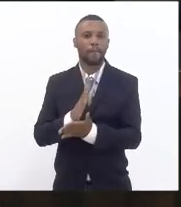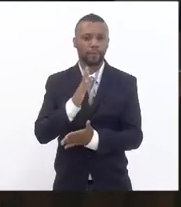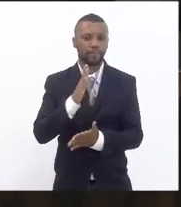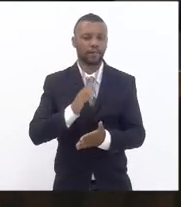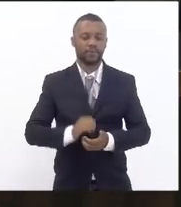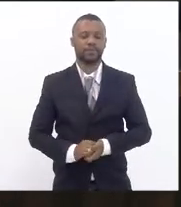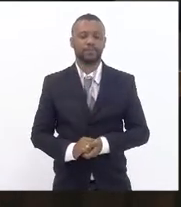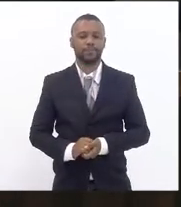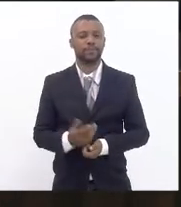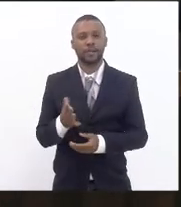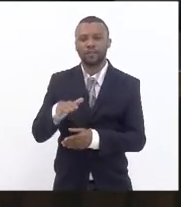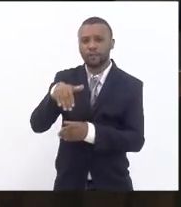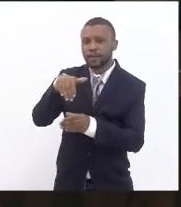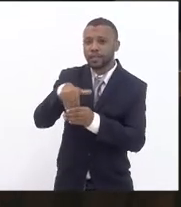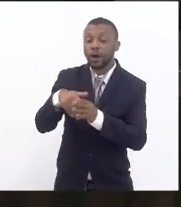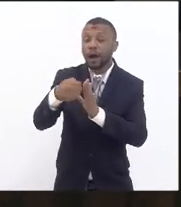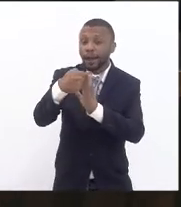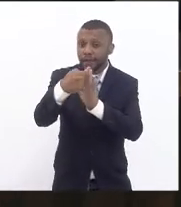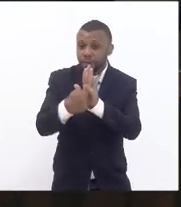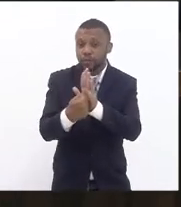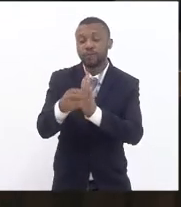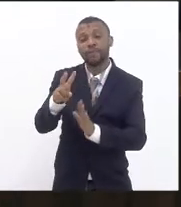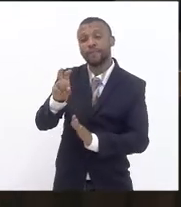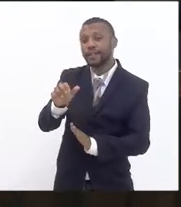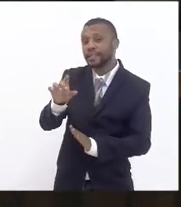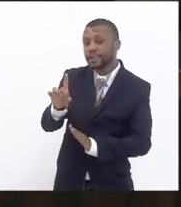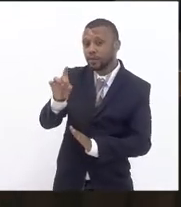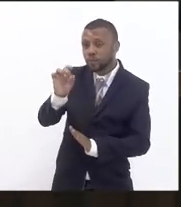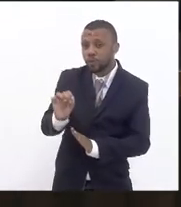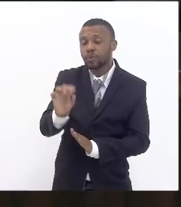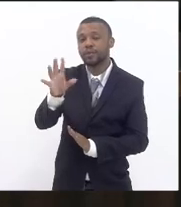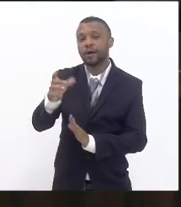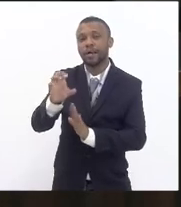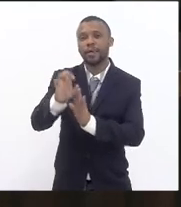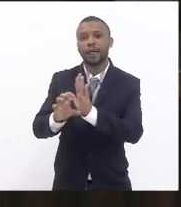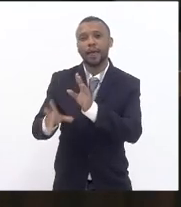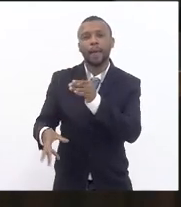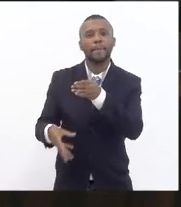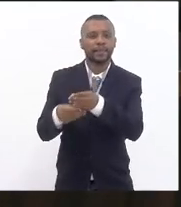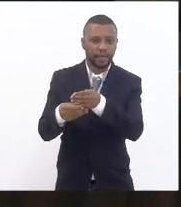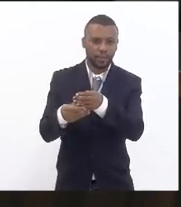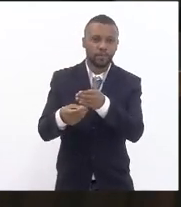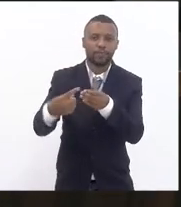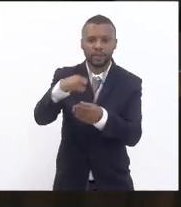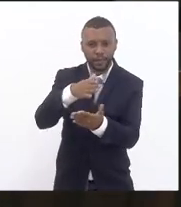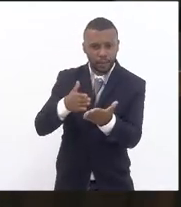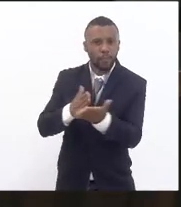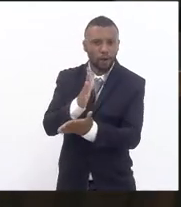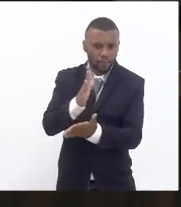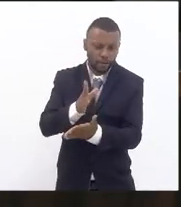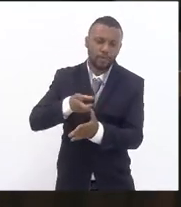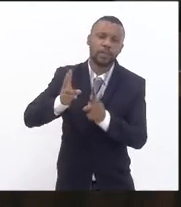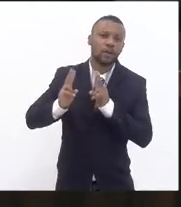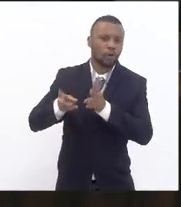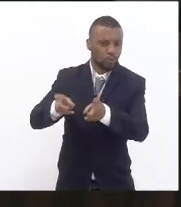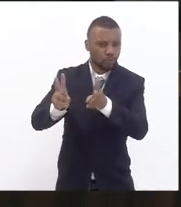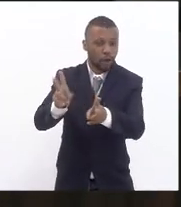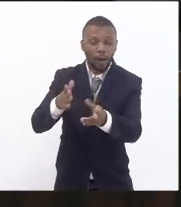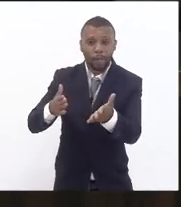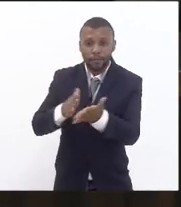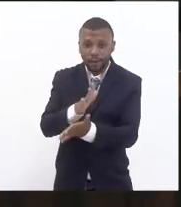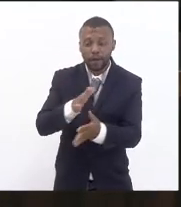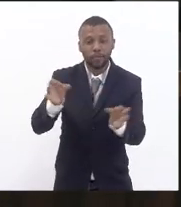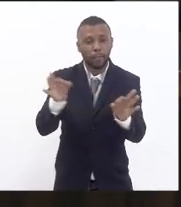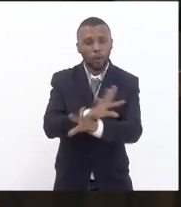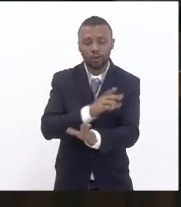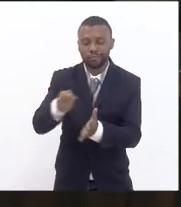Em votação, a redação do vencido, assim emendada. Senhores que aprovam, permaneçam como estão. Aprovado, vai